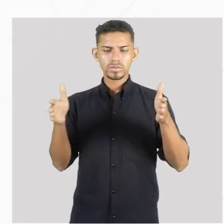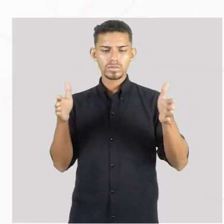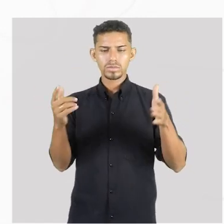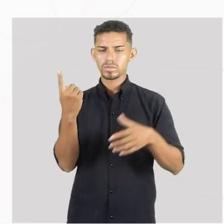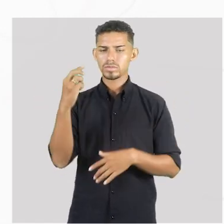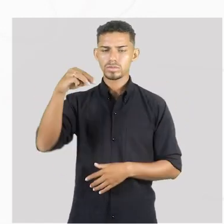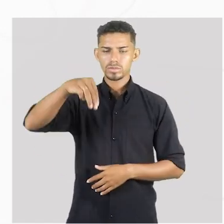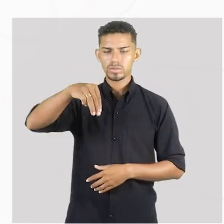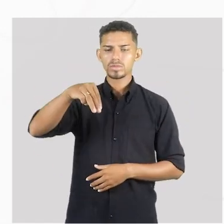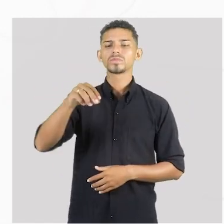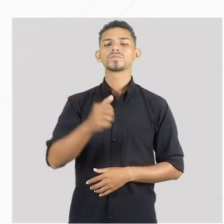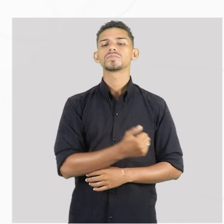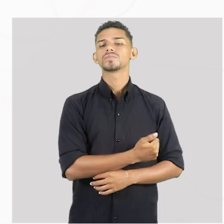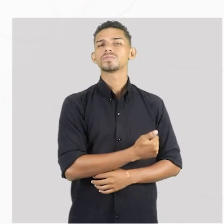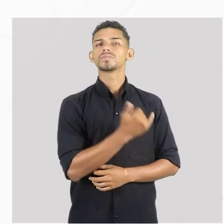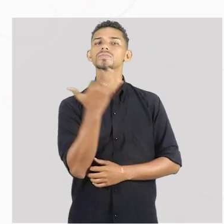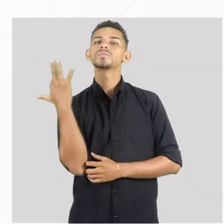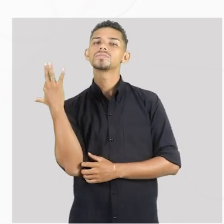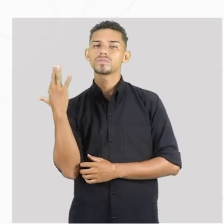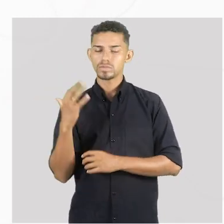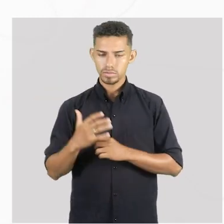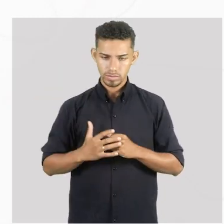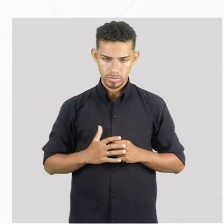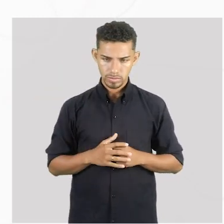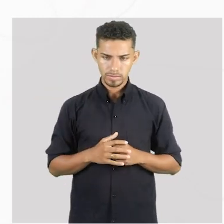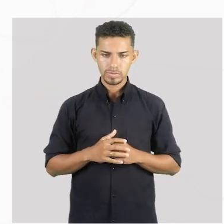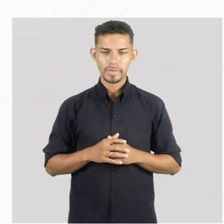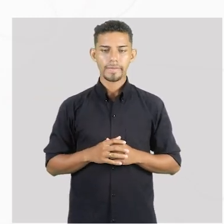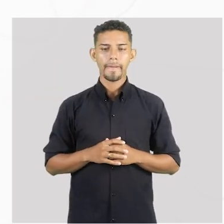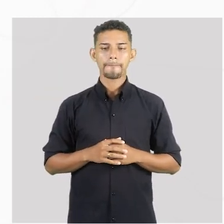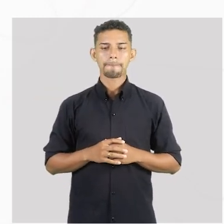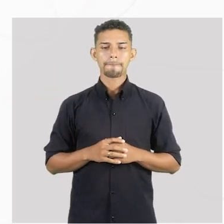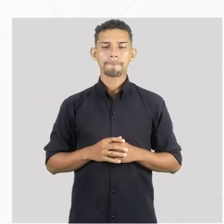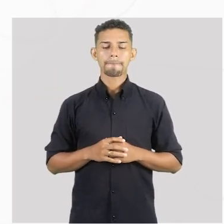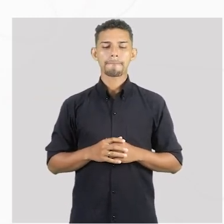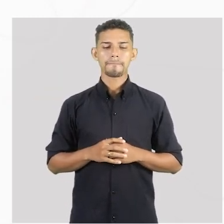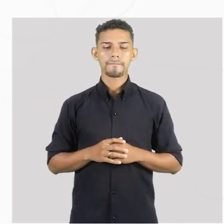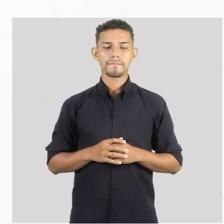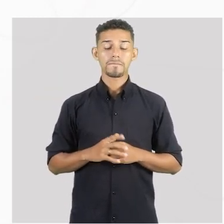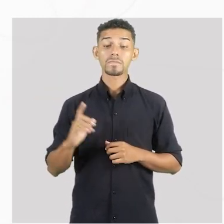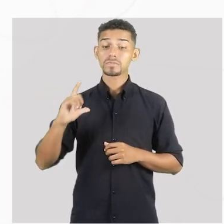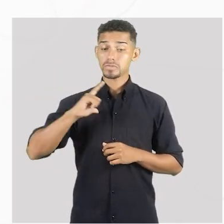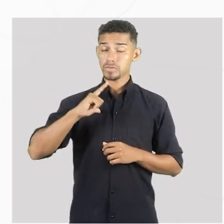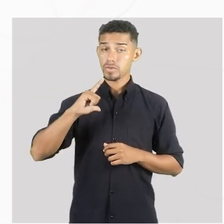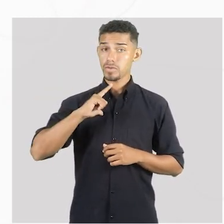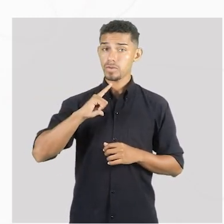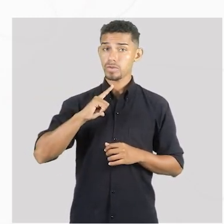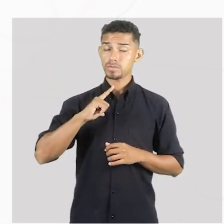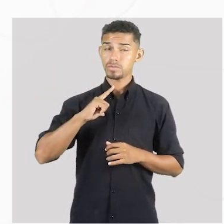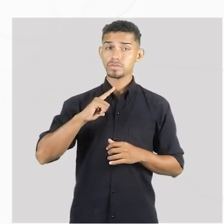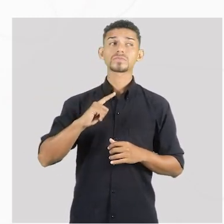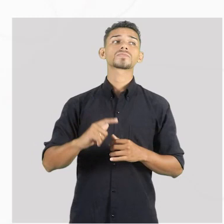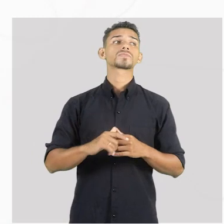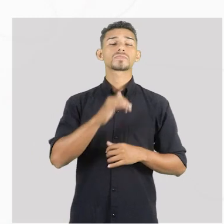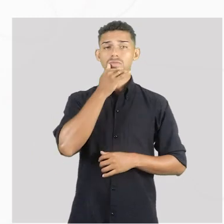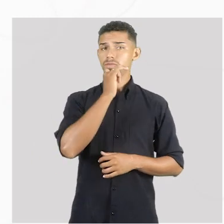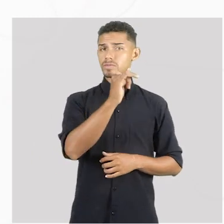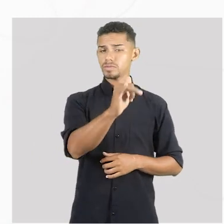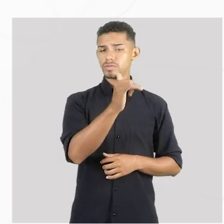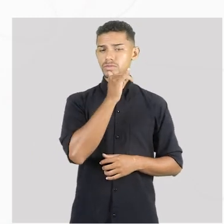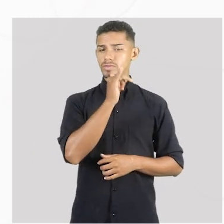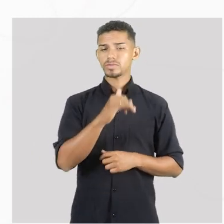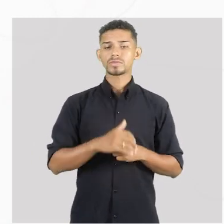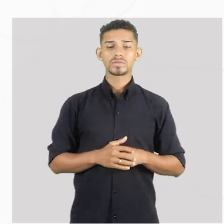quanto? Então, meus amigos, ele deu o valor da intensidade da corrente. A corrente elétrica